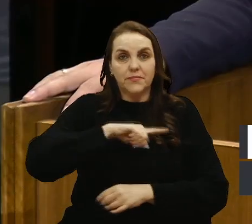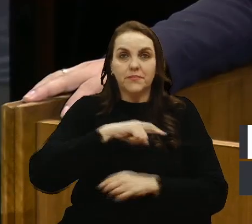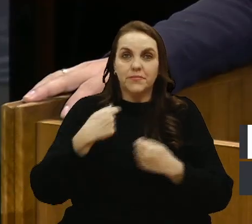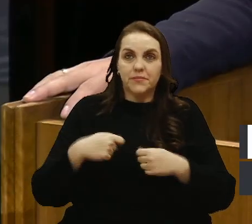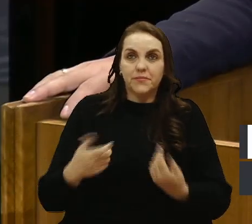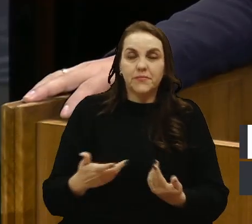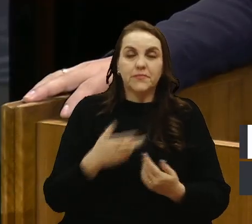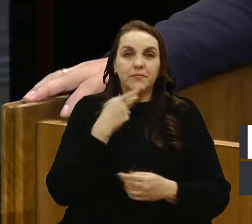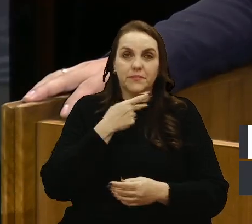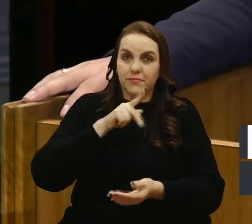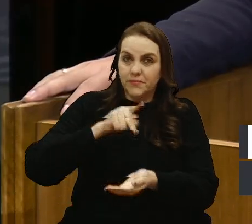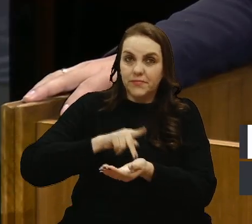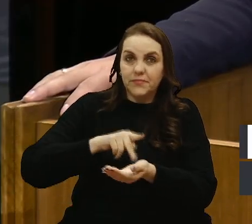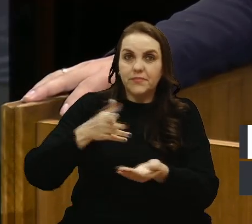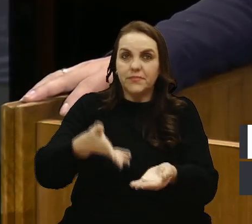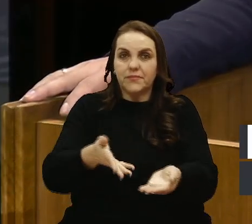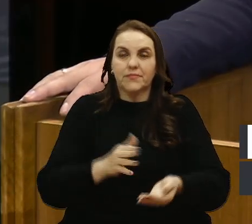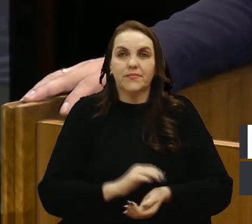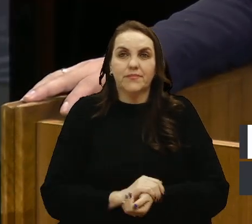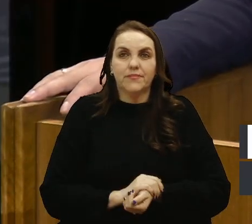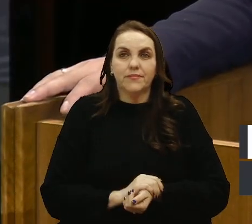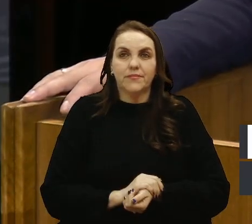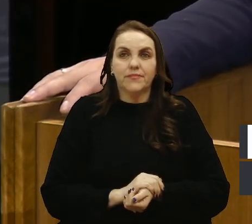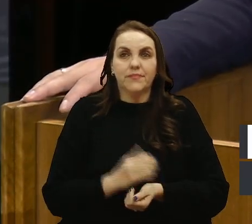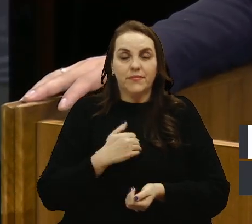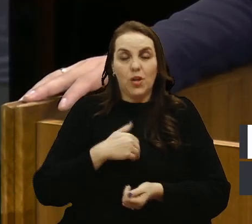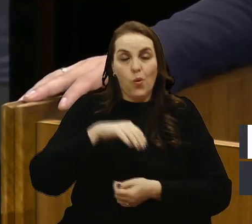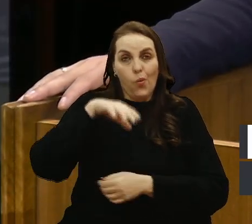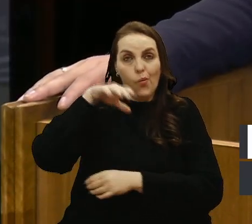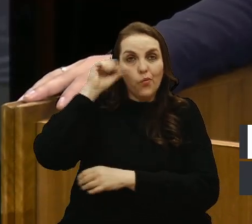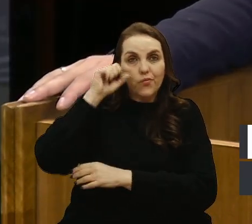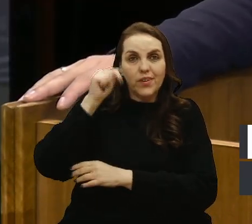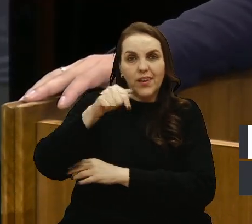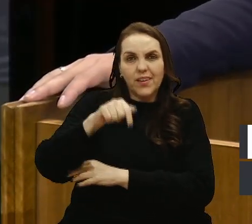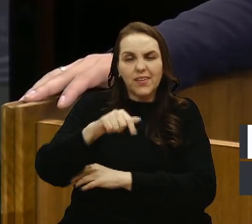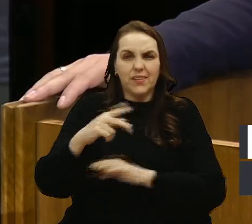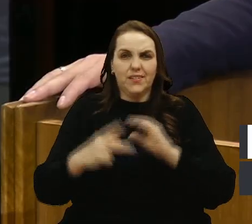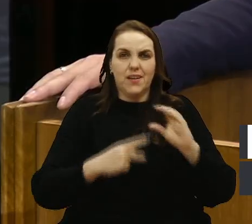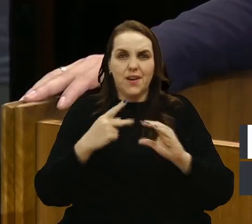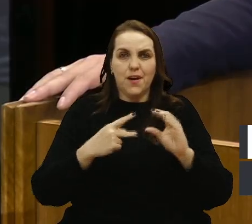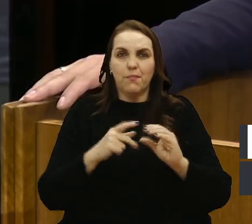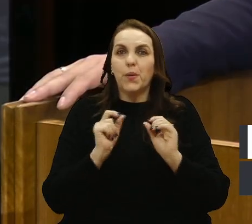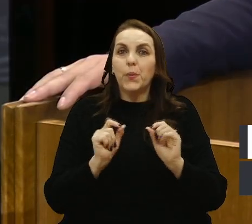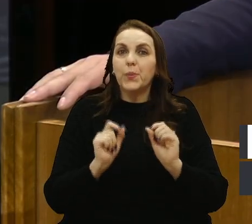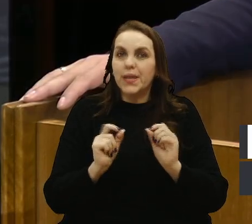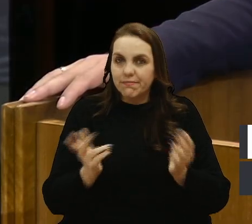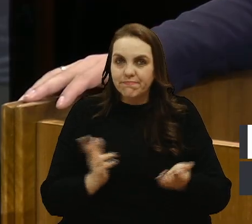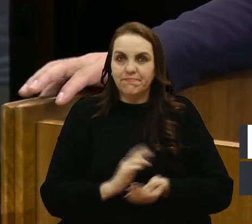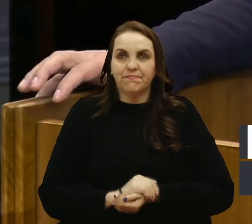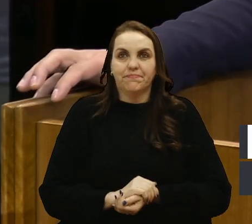a verdade aqui. Eu ouvi aqui nesta casa que